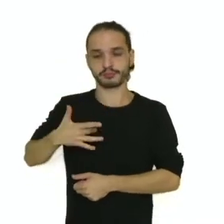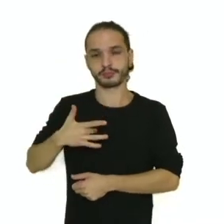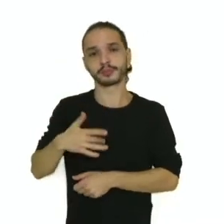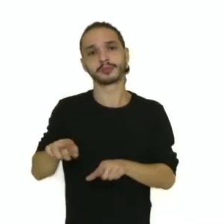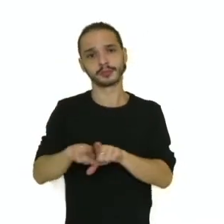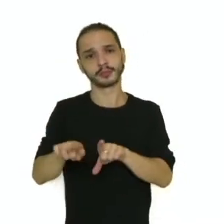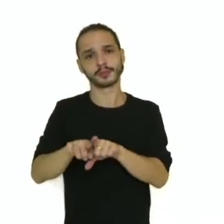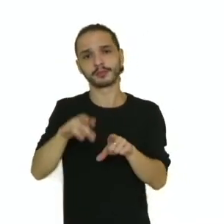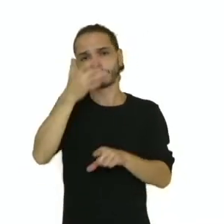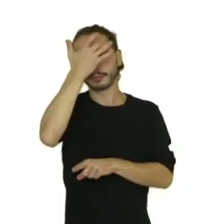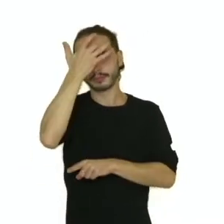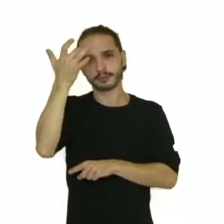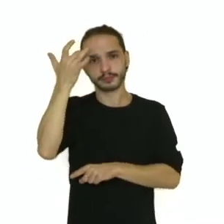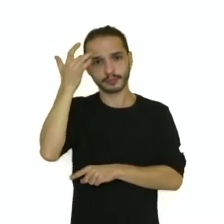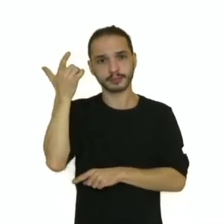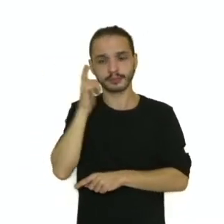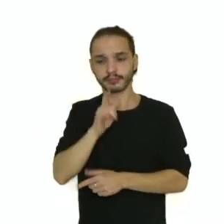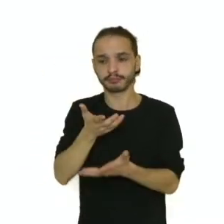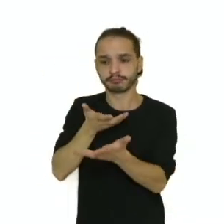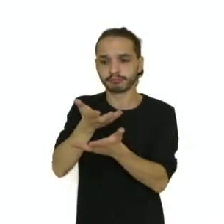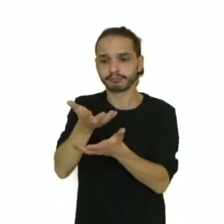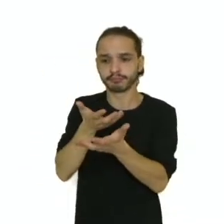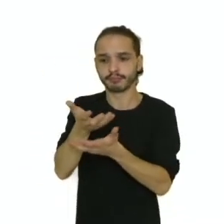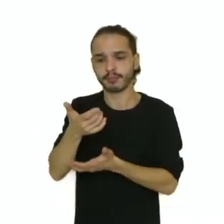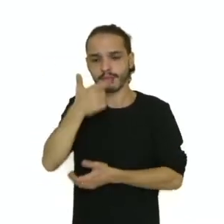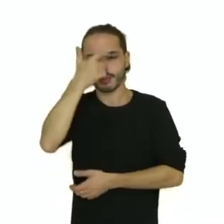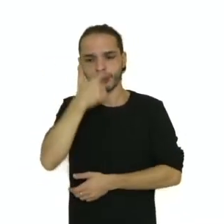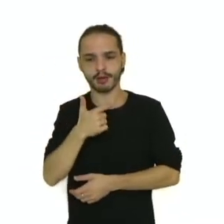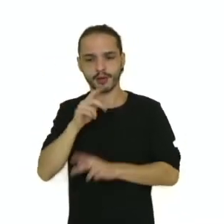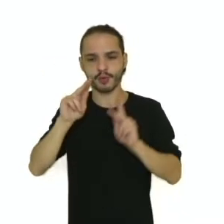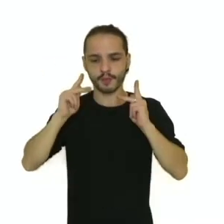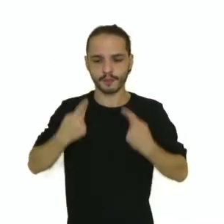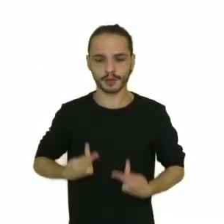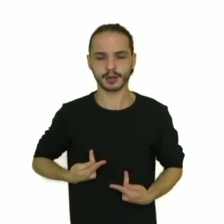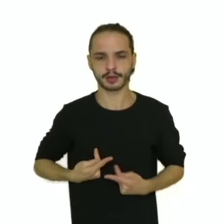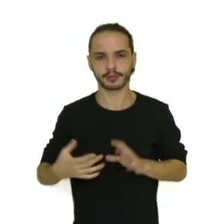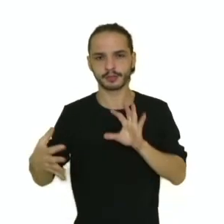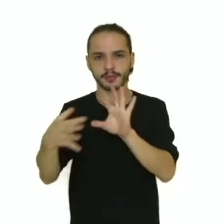por meio da interação entre o ser humano e o animal, o cavalo.